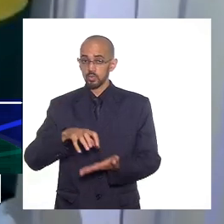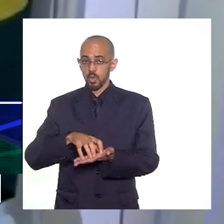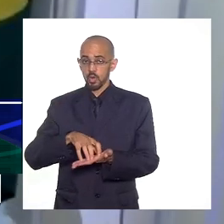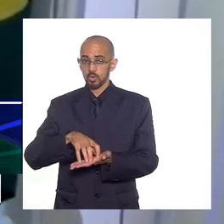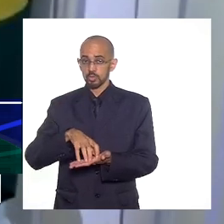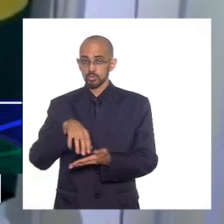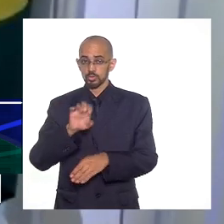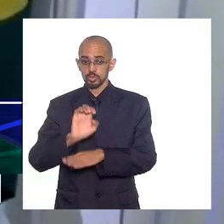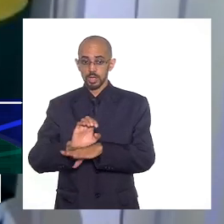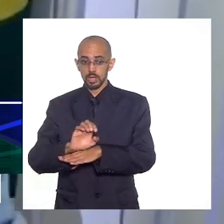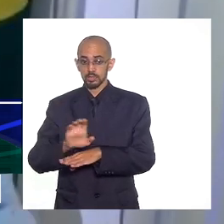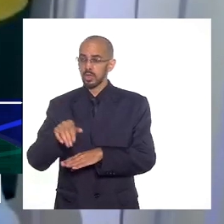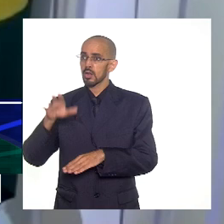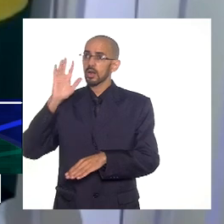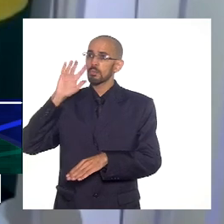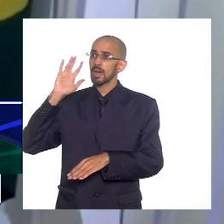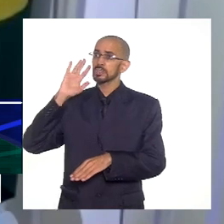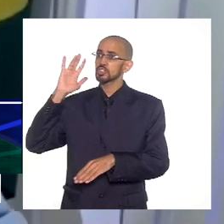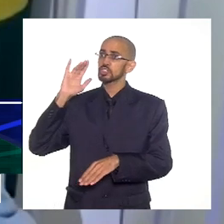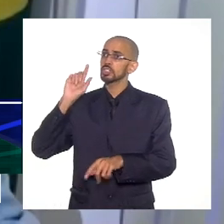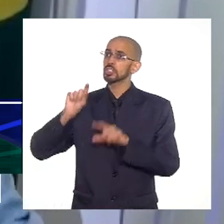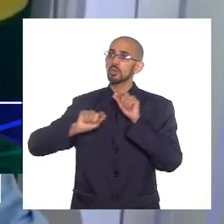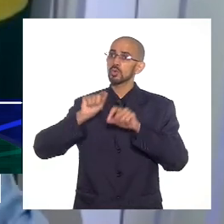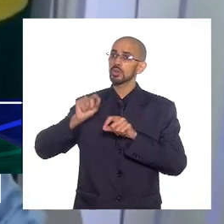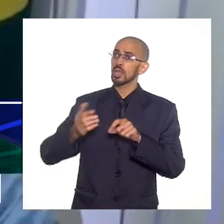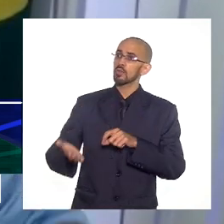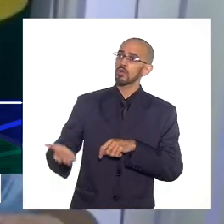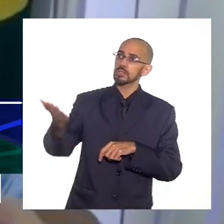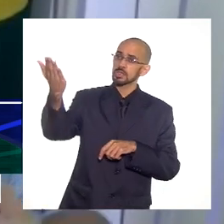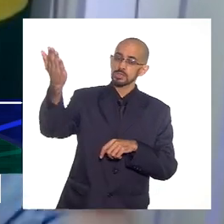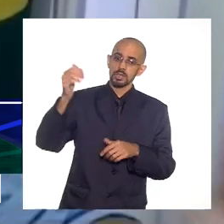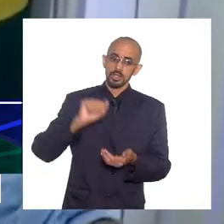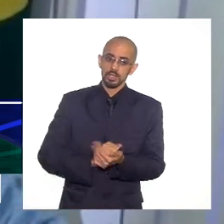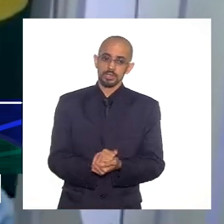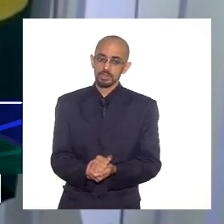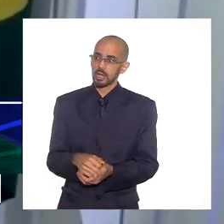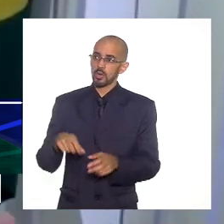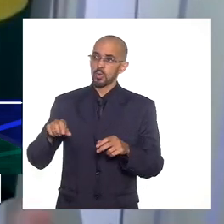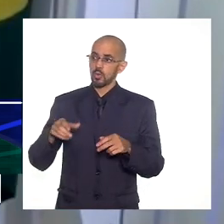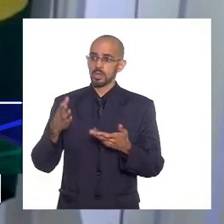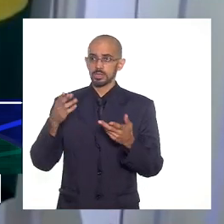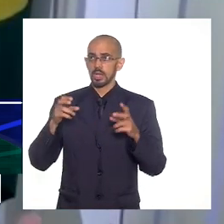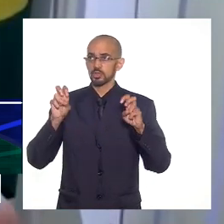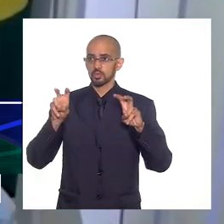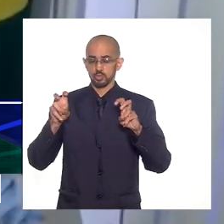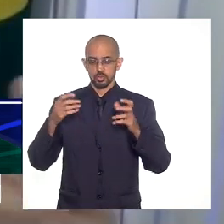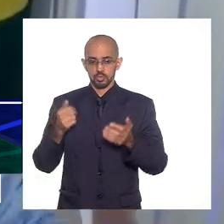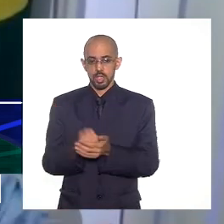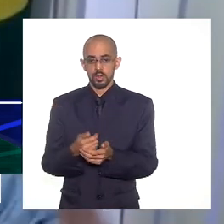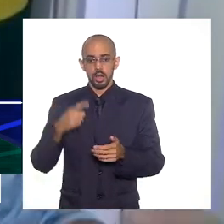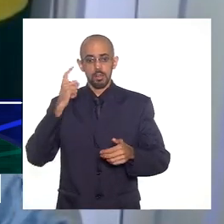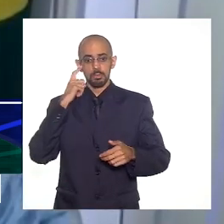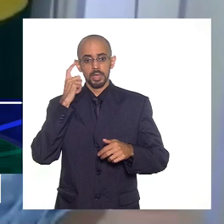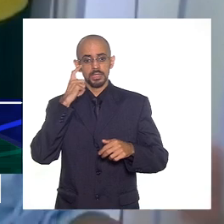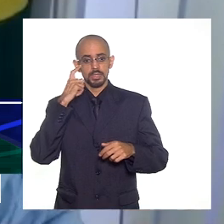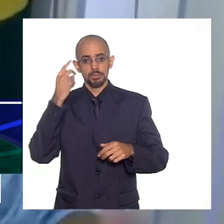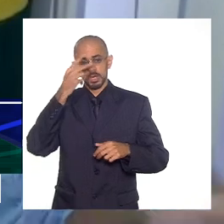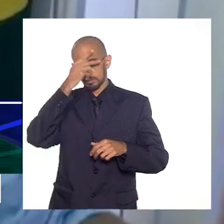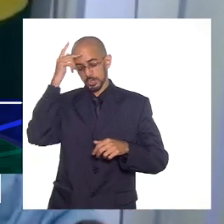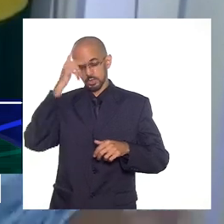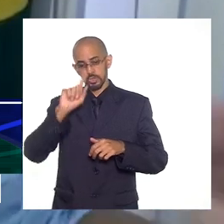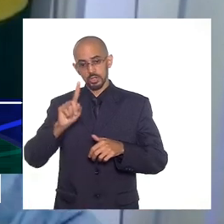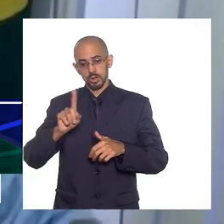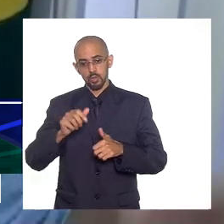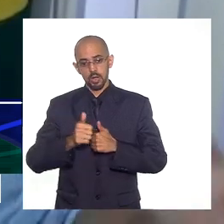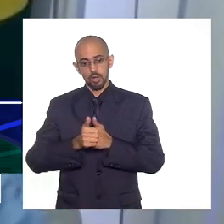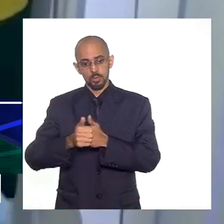Imagine, Vossa Excelência, bom, Vossa Excelência não precisa imaginar que conhece a pauta, mas imagine as pessoas que não acompanham a pauta, como é a situação dos Conselhos